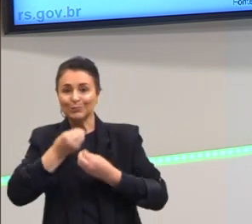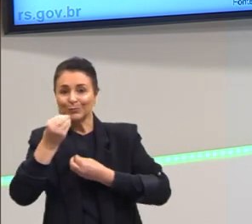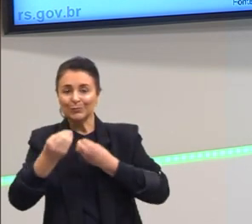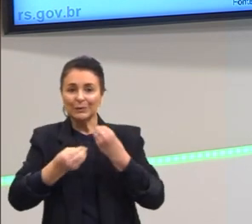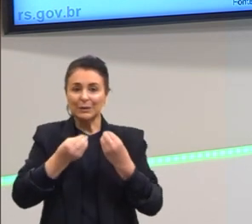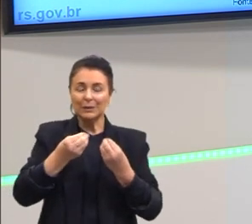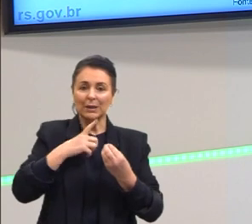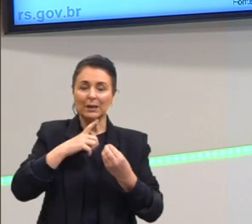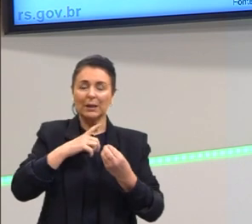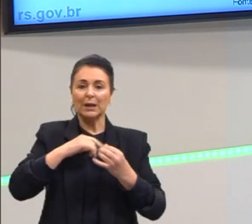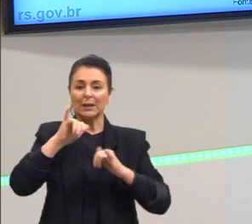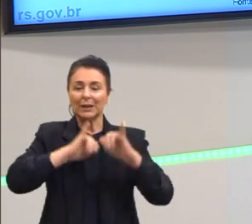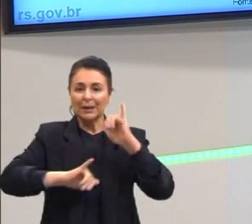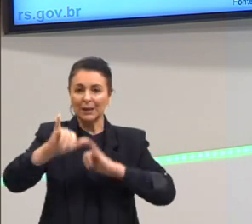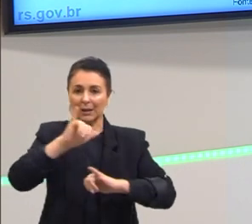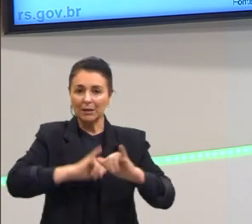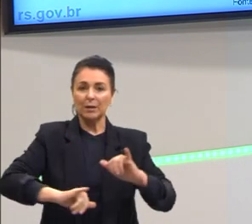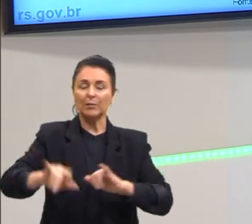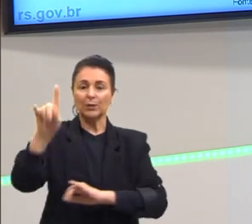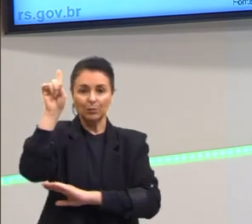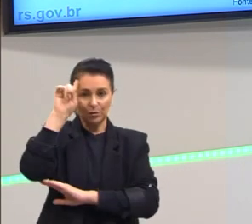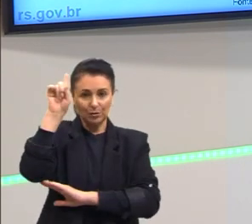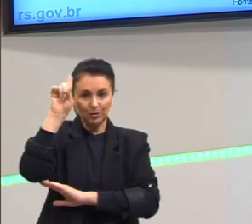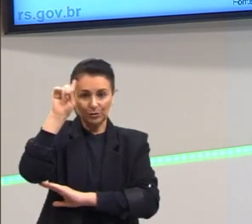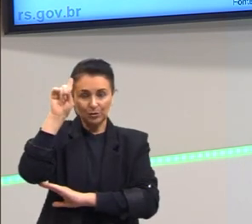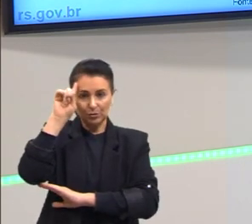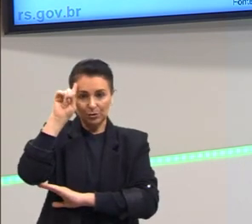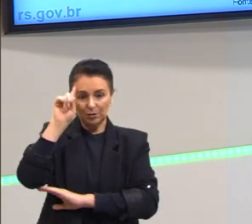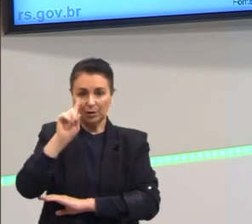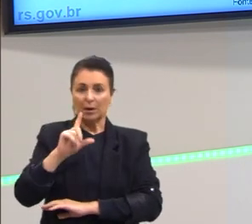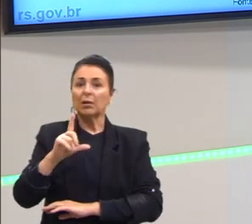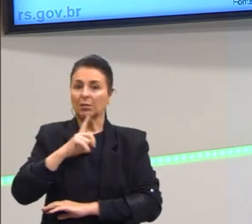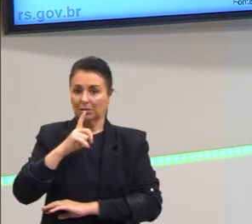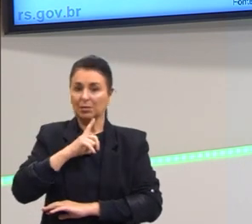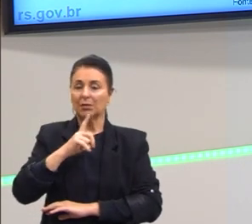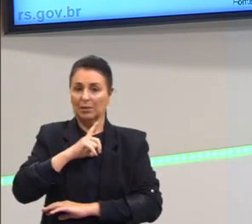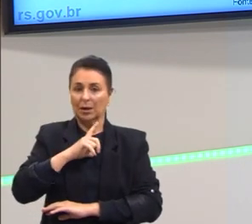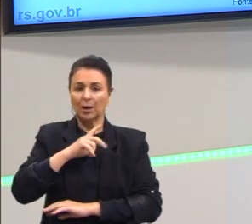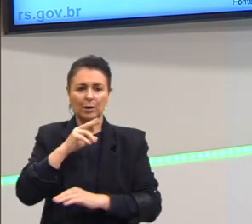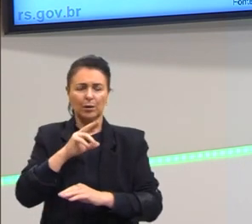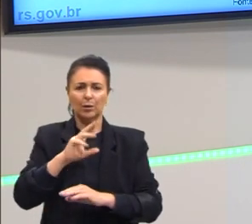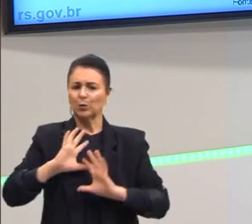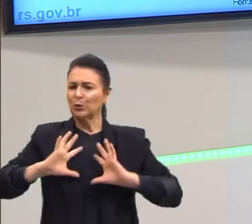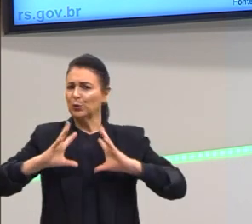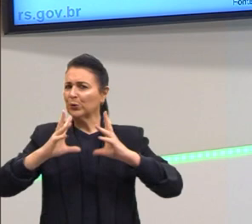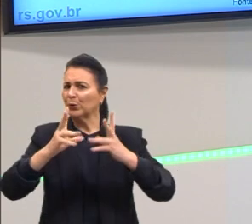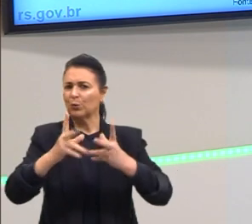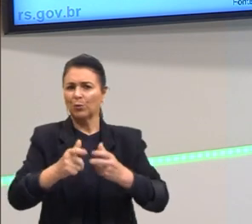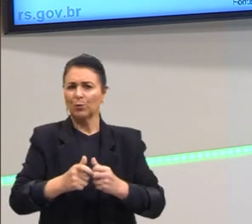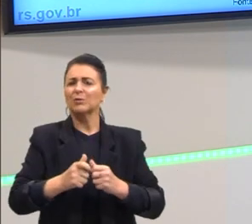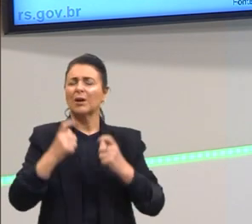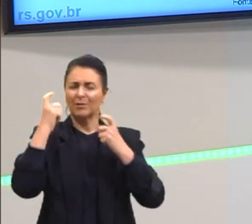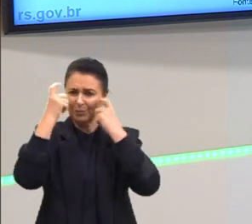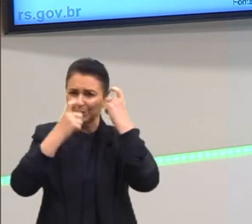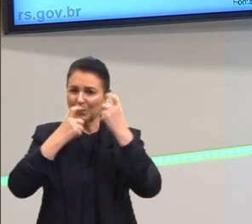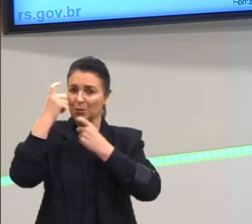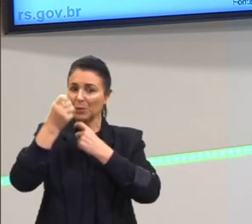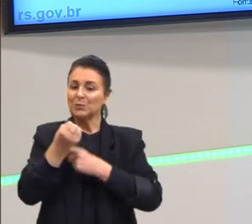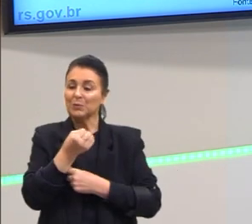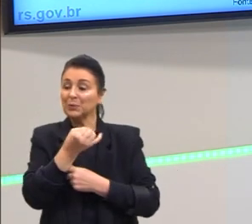termoquímica no nosso dia a dia está super presente porque todo mundo algum dia já se preocupou com